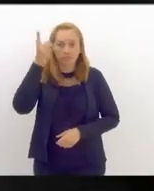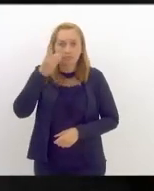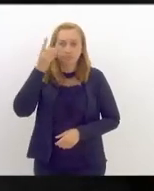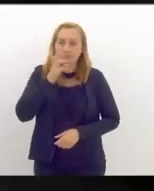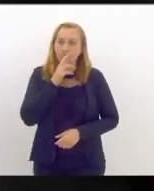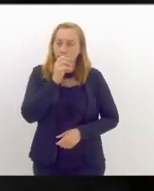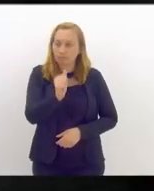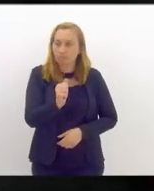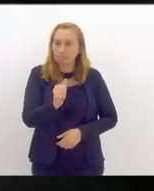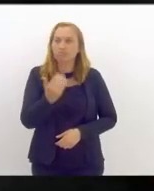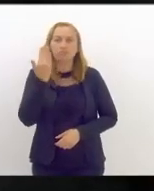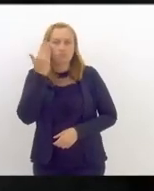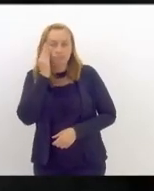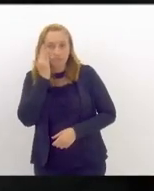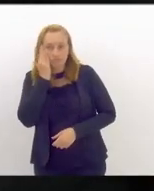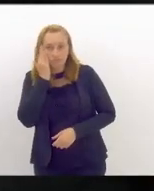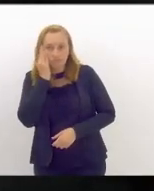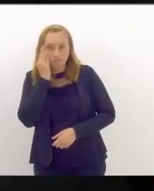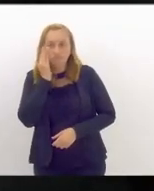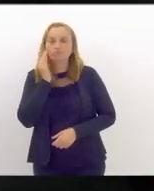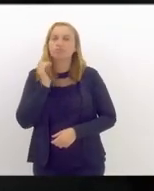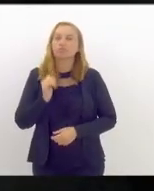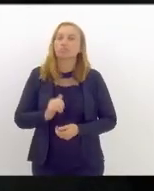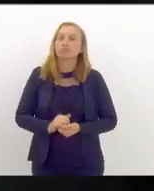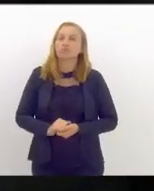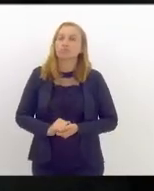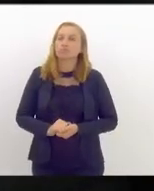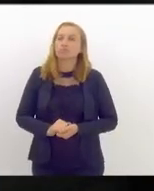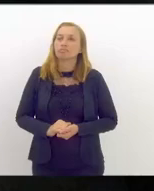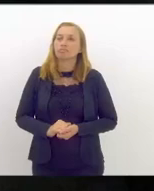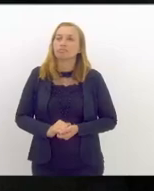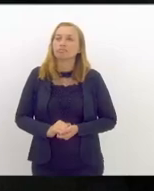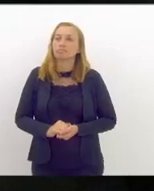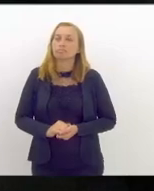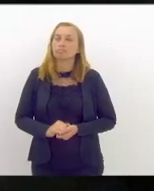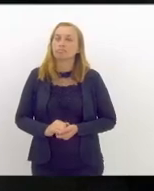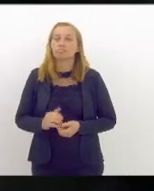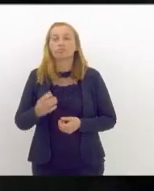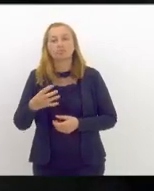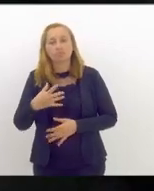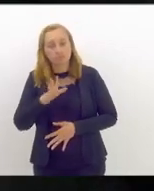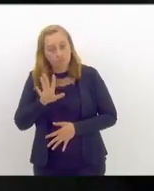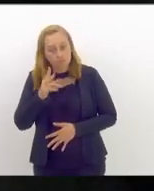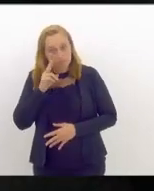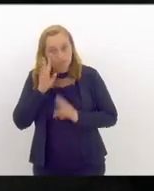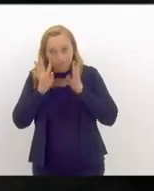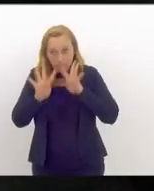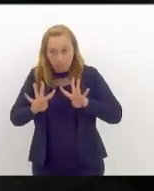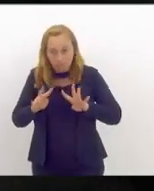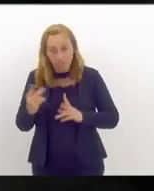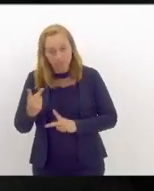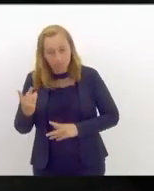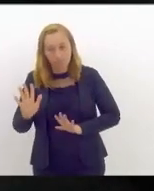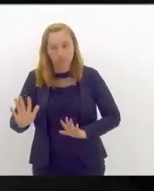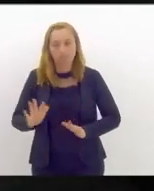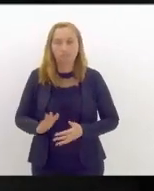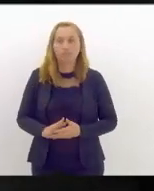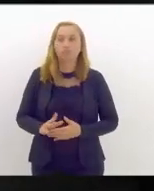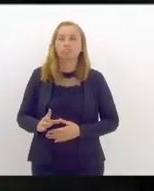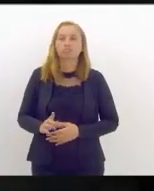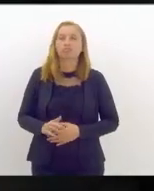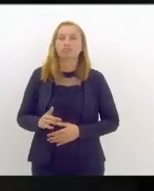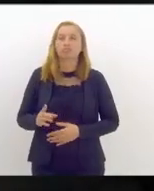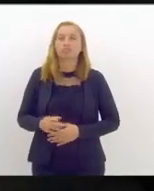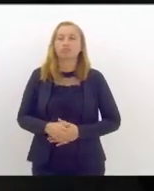Rodrigo Amorim tá entendendo Deputado Rodrigo Amorim tá entendendo Escuta vocês dois por favor aqui que eu vou falar por favor Deputado